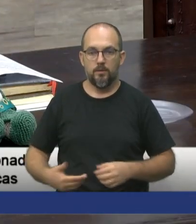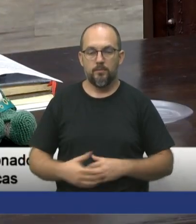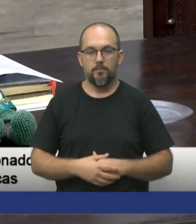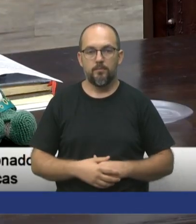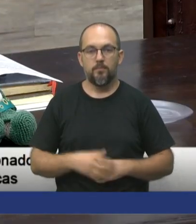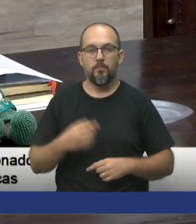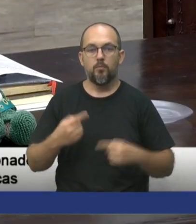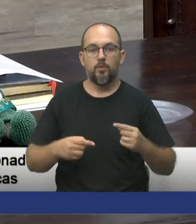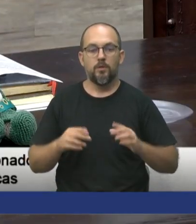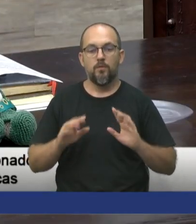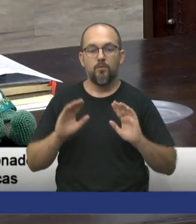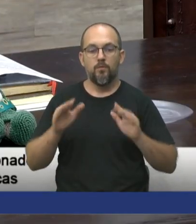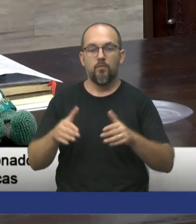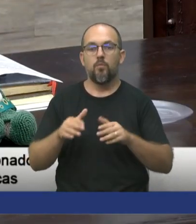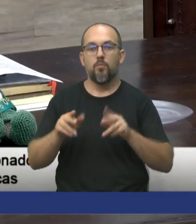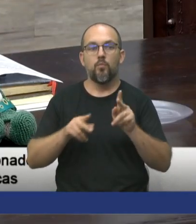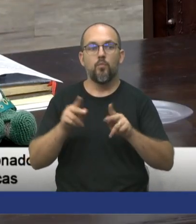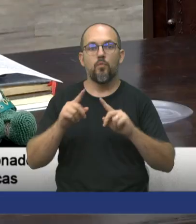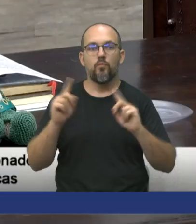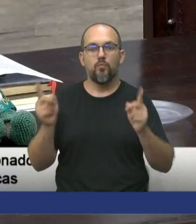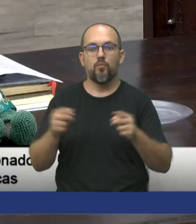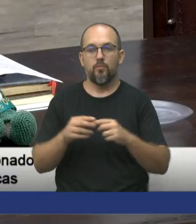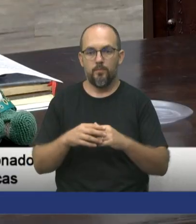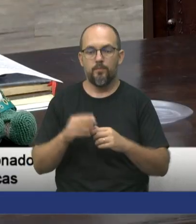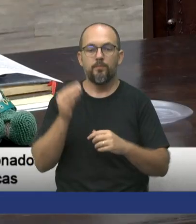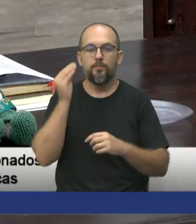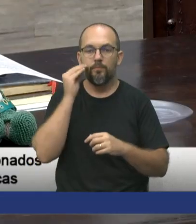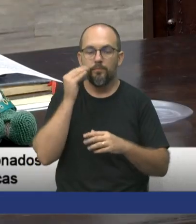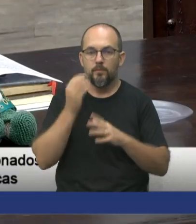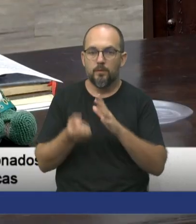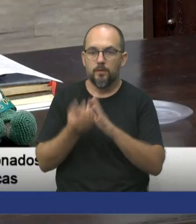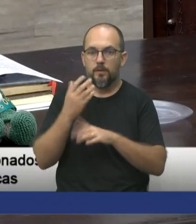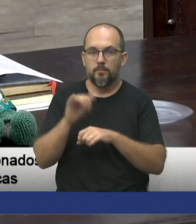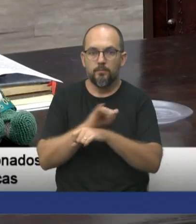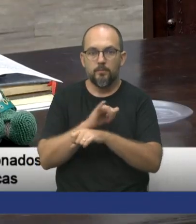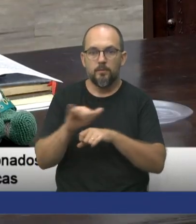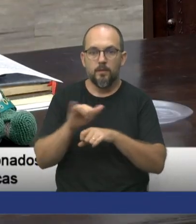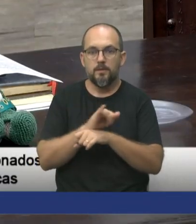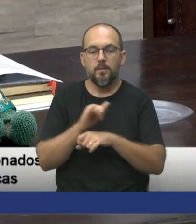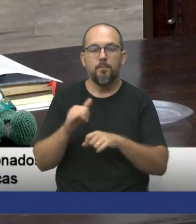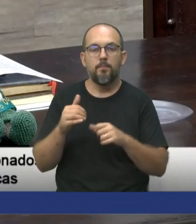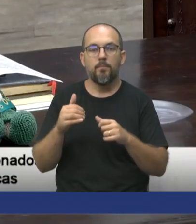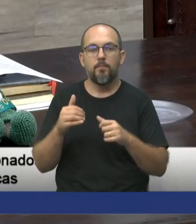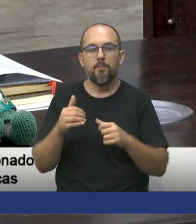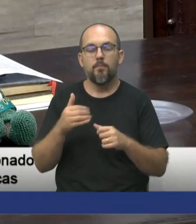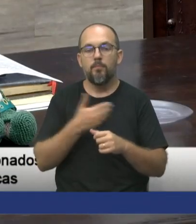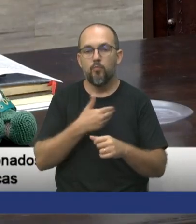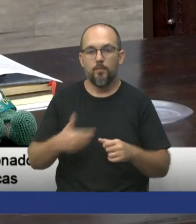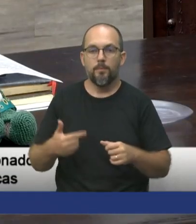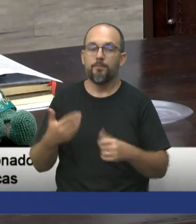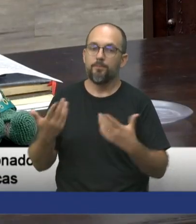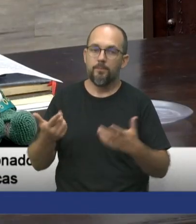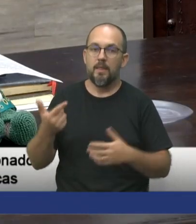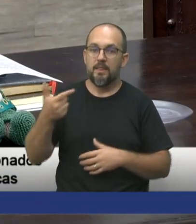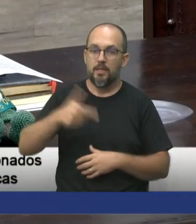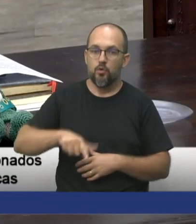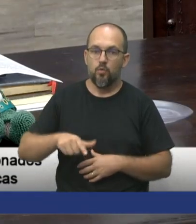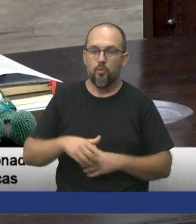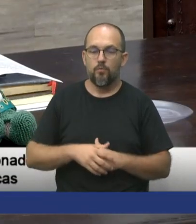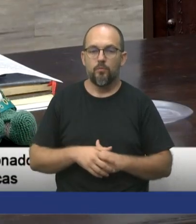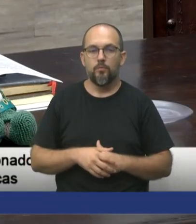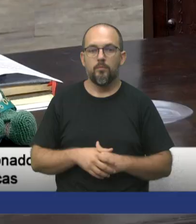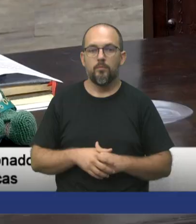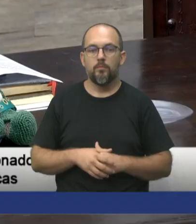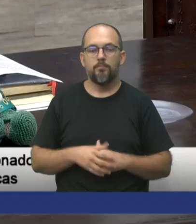Política para o público e tentando criar ações públicas. E assim, de novo,